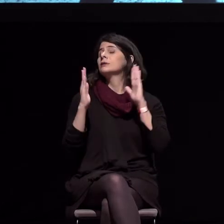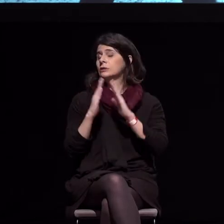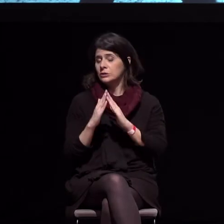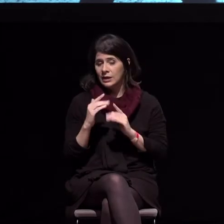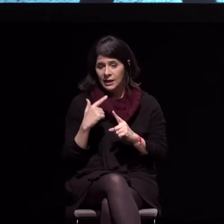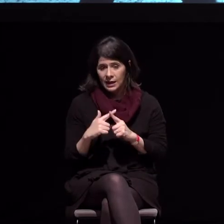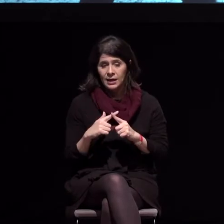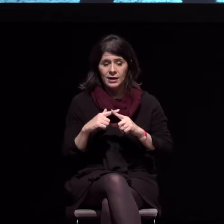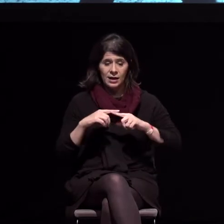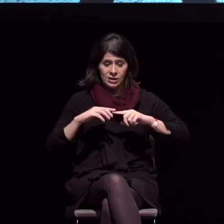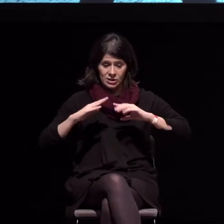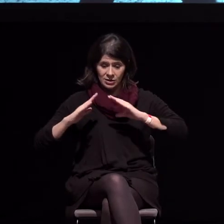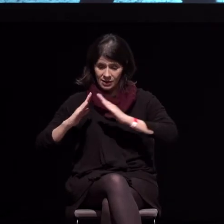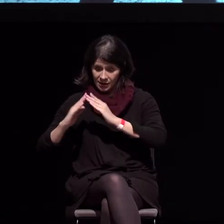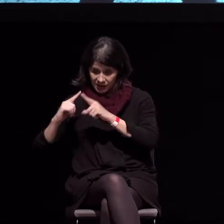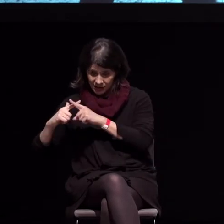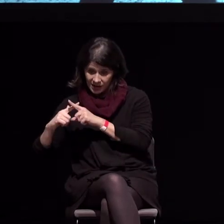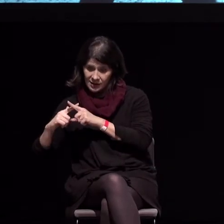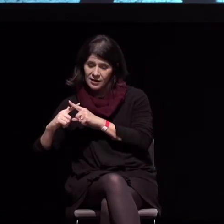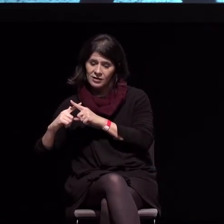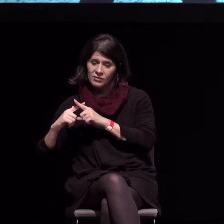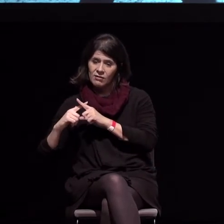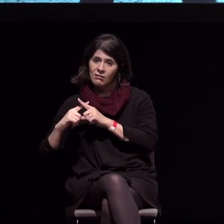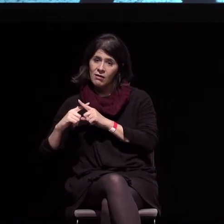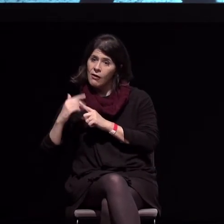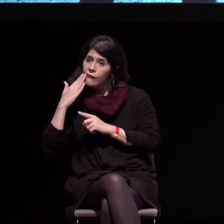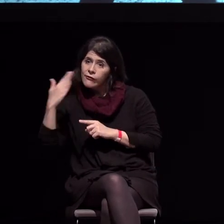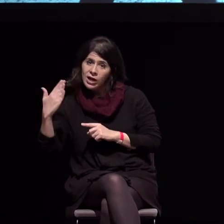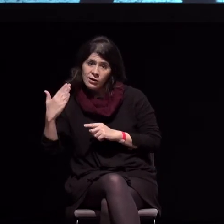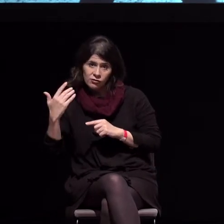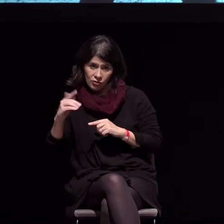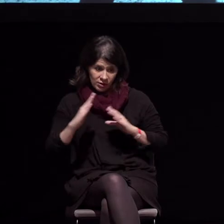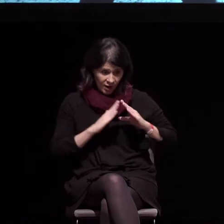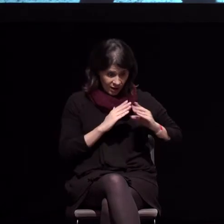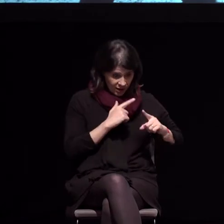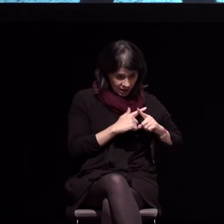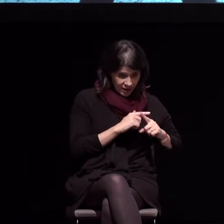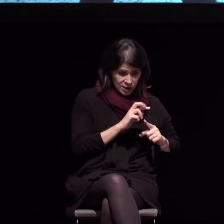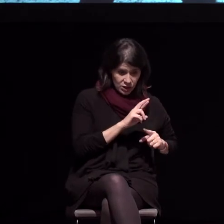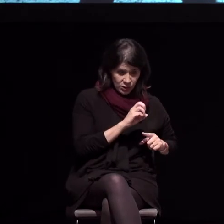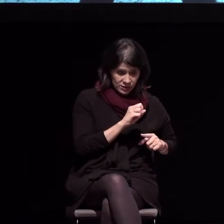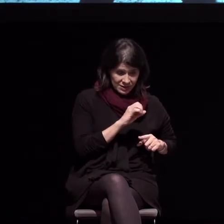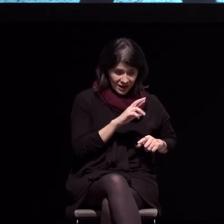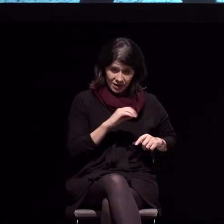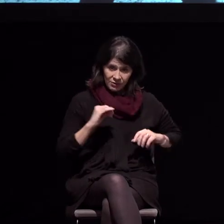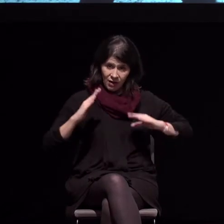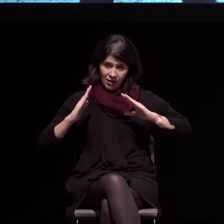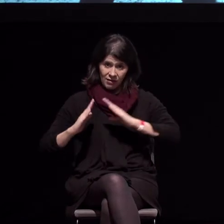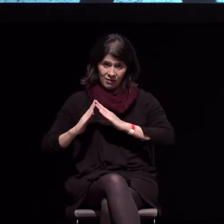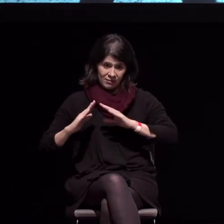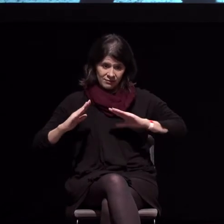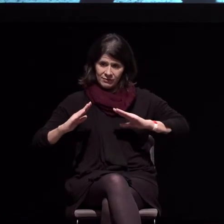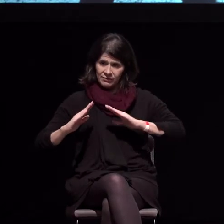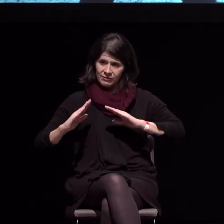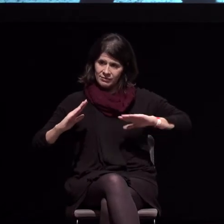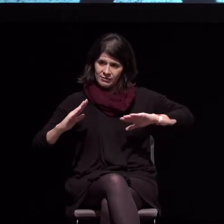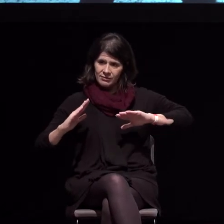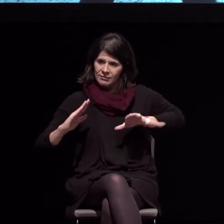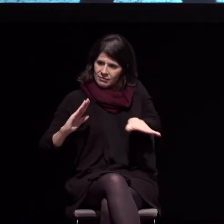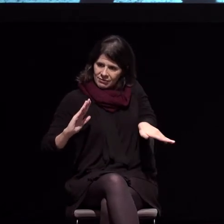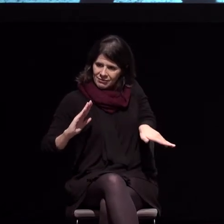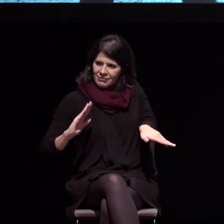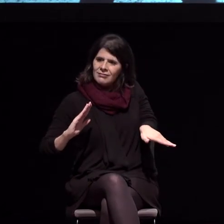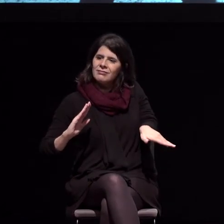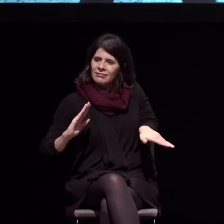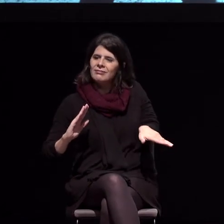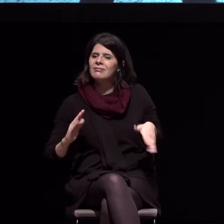Por que de costas? É uma afronta mesmo. É uma afronta. É dizer, olha, a gente está aqui numa irmandade, que